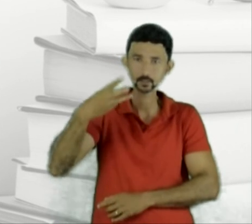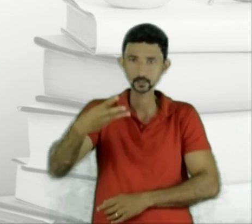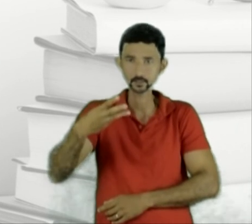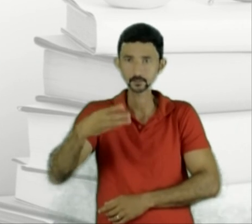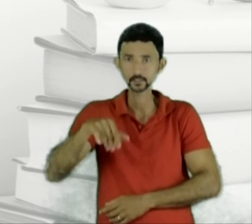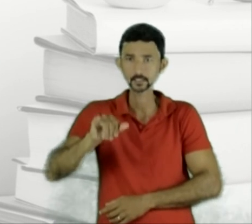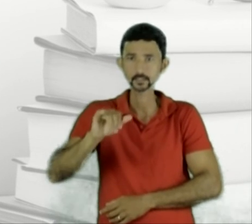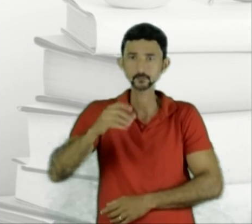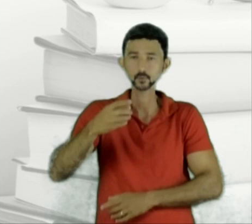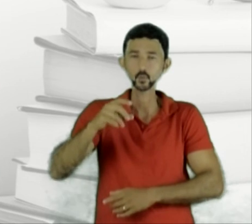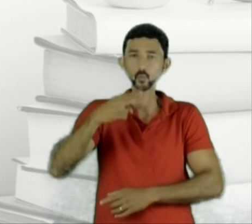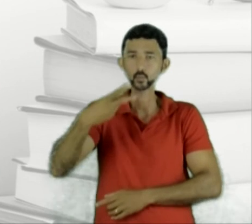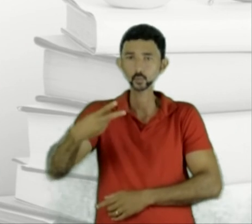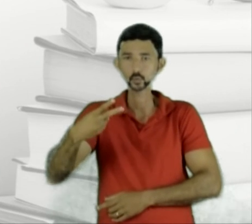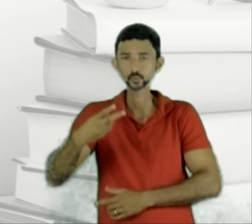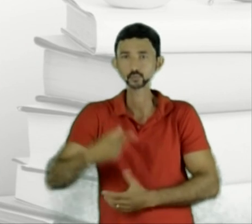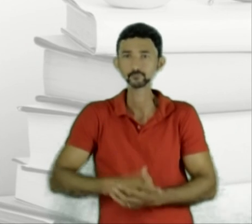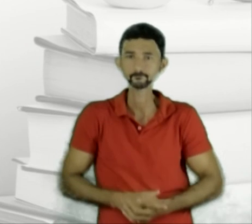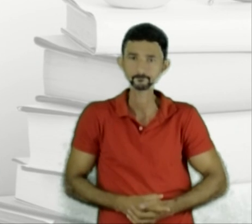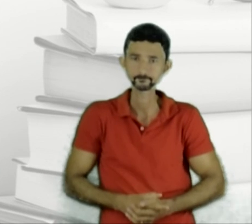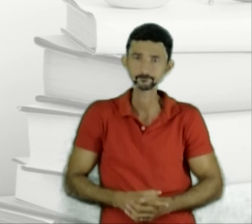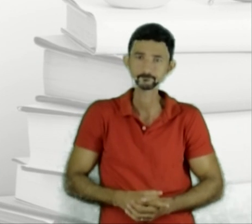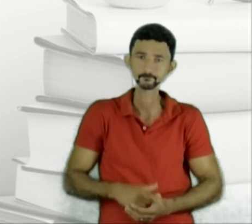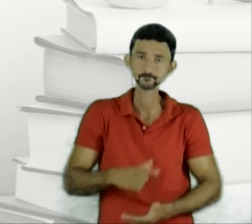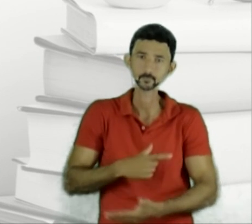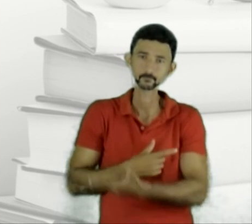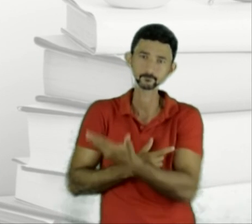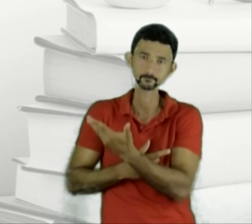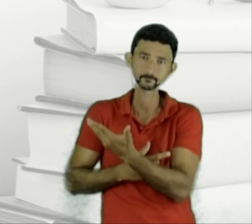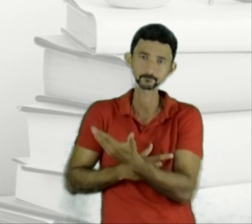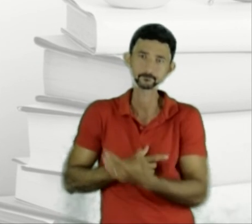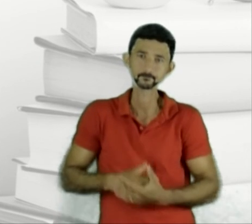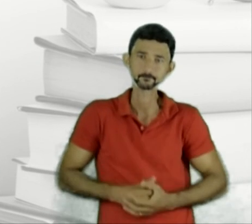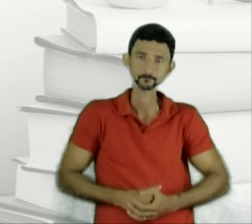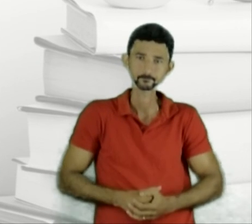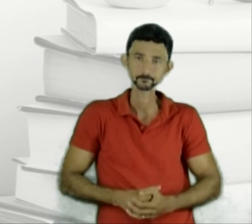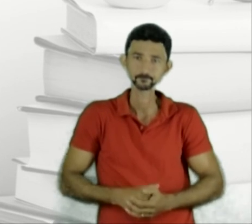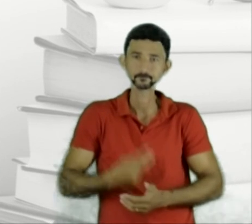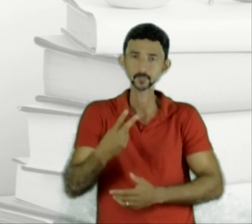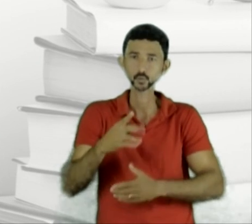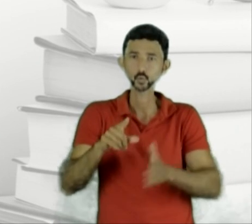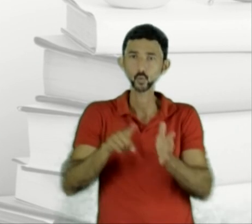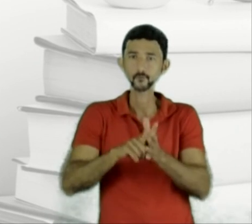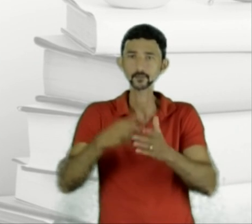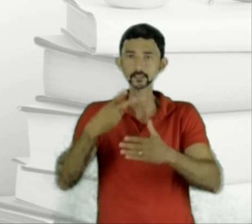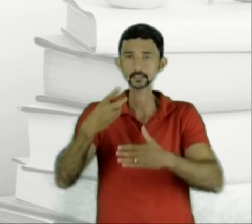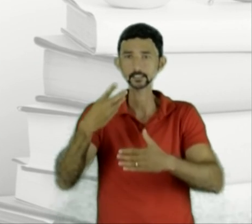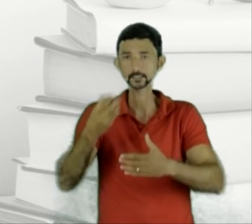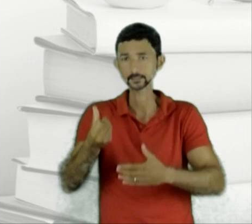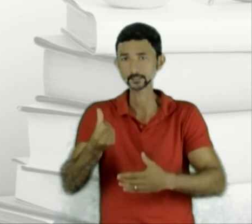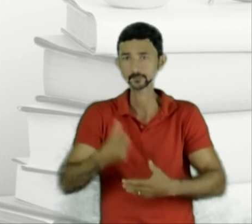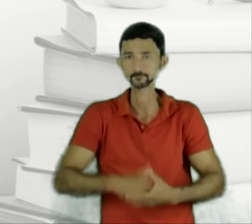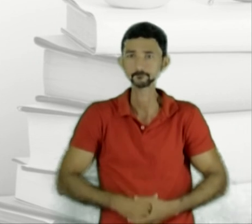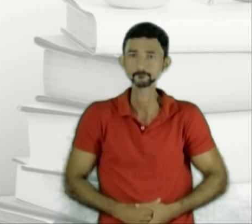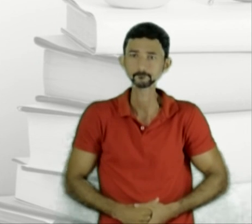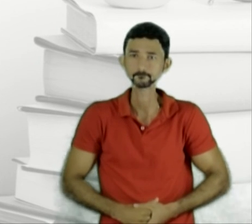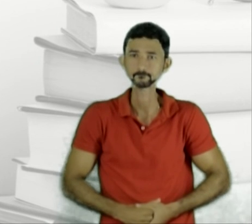cubo, y ao quadrado ao cubo, eu tenho y elevado a 2 vezes 3, que dá 6.